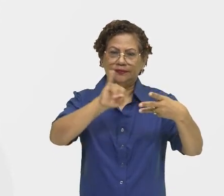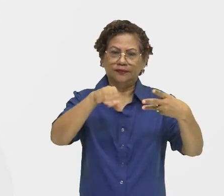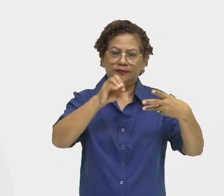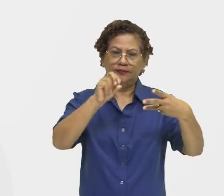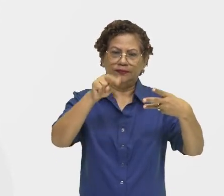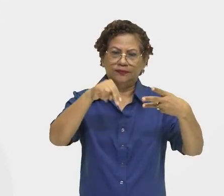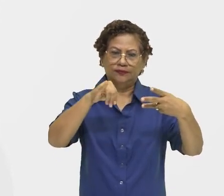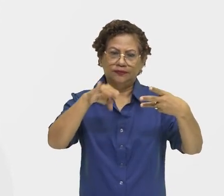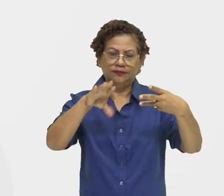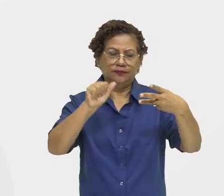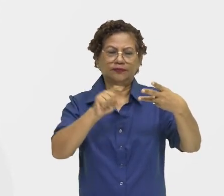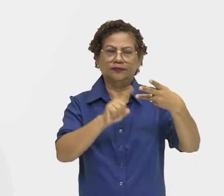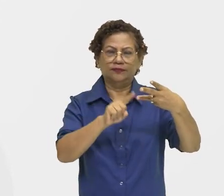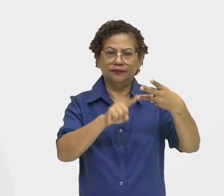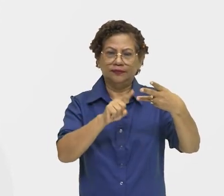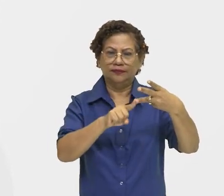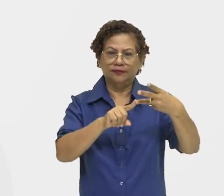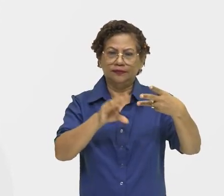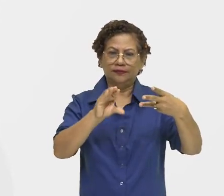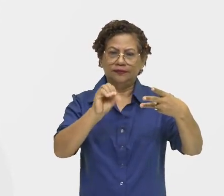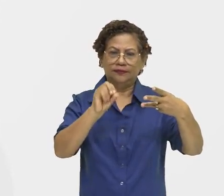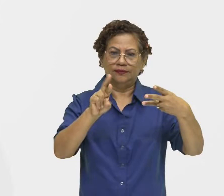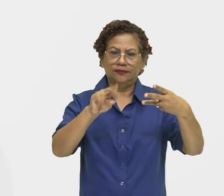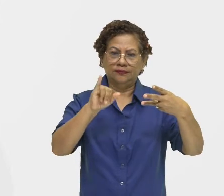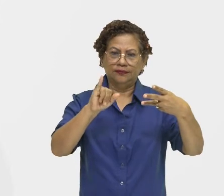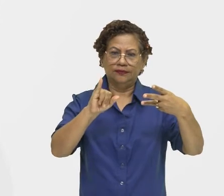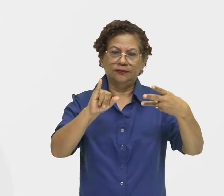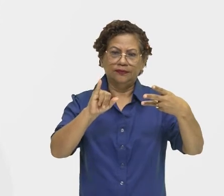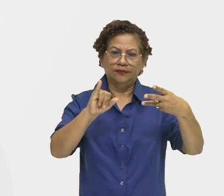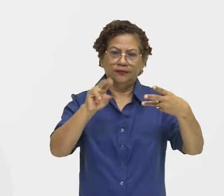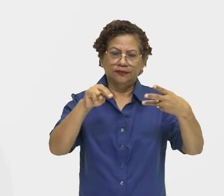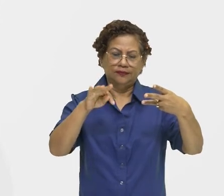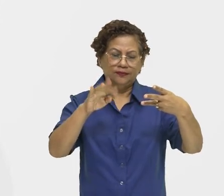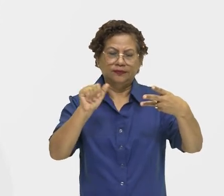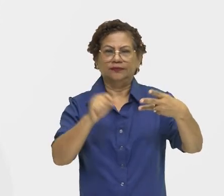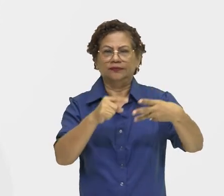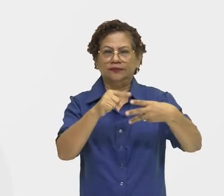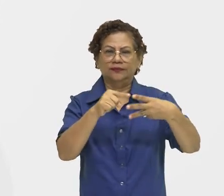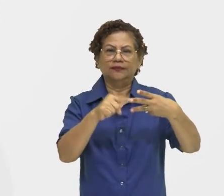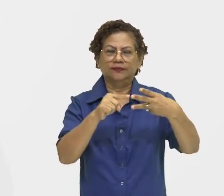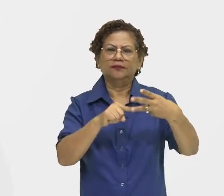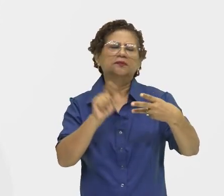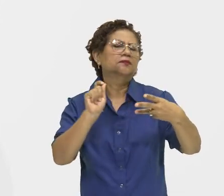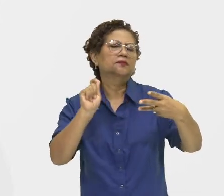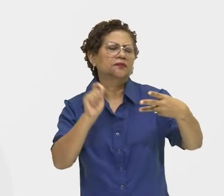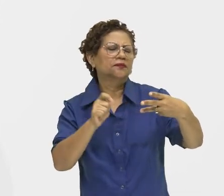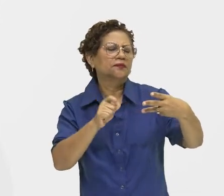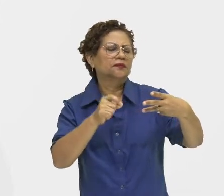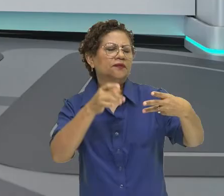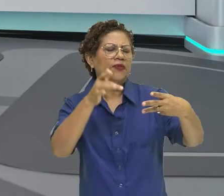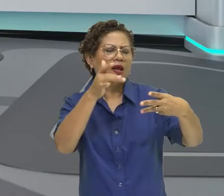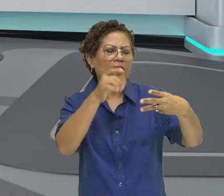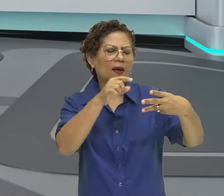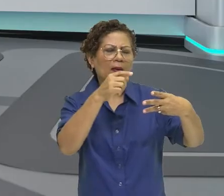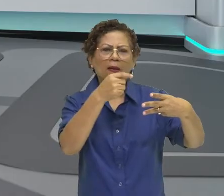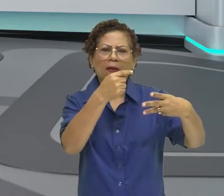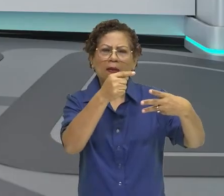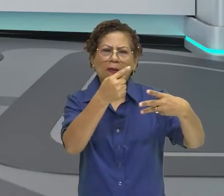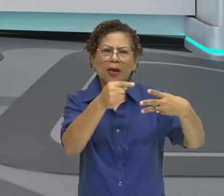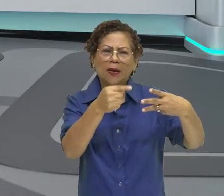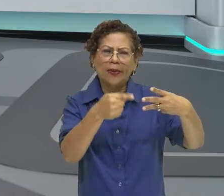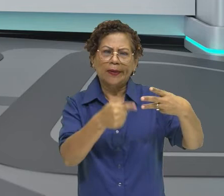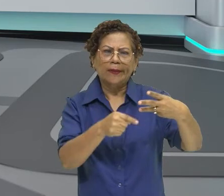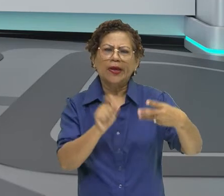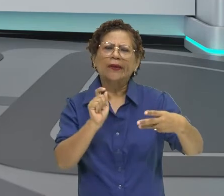professora, tu falou um monte de coisa, eu não entendi. Vamos lá. Trouxe aqui para a nossa sala, para a gente entender o que eram